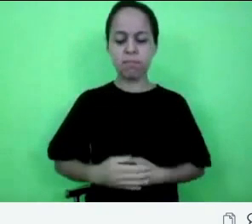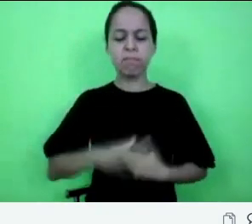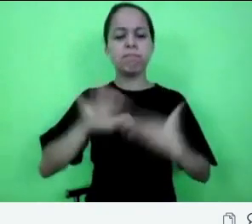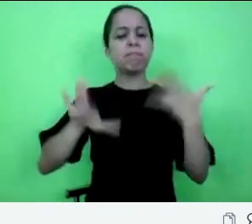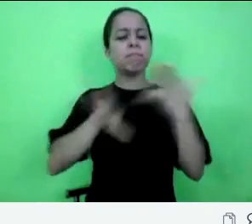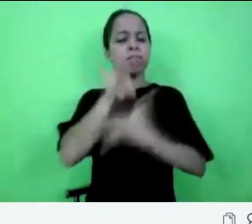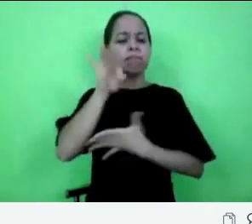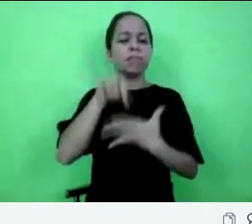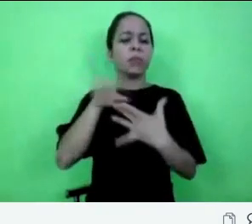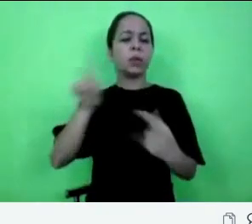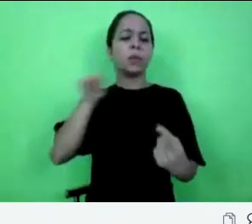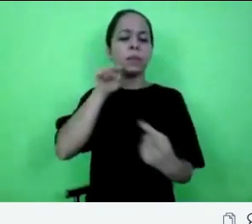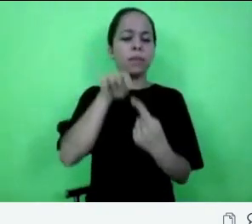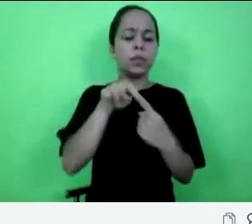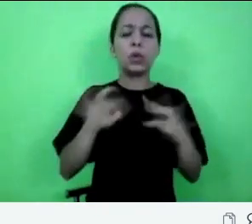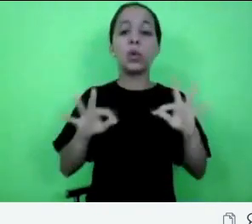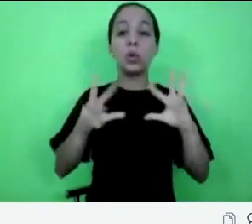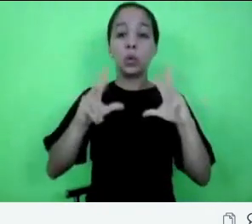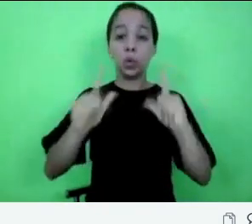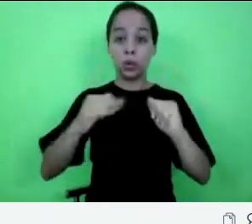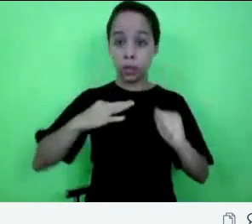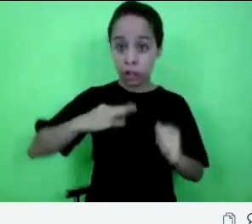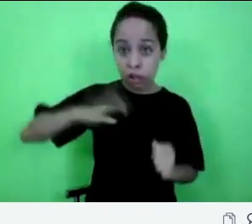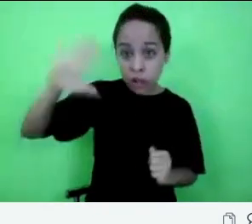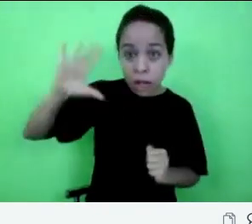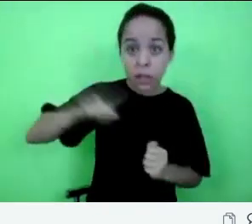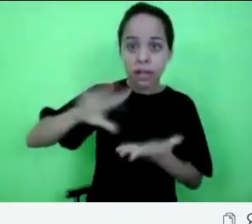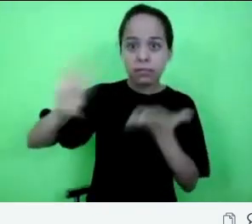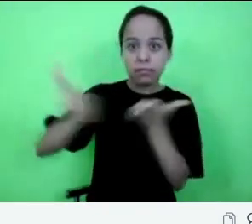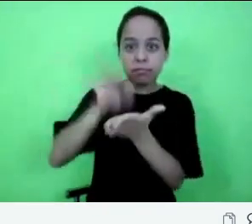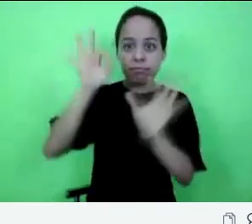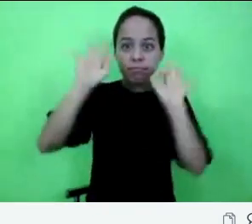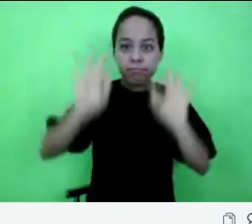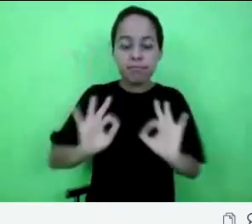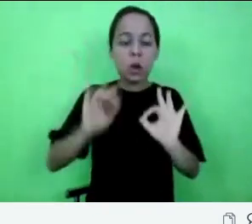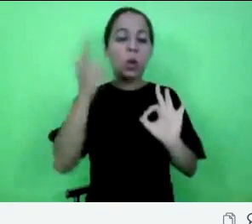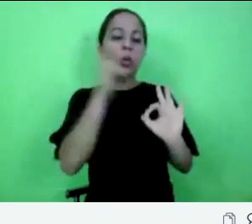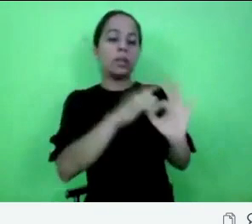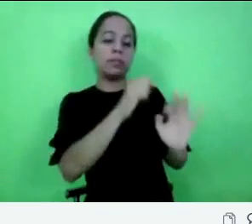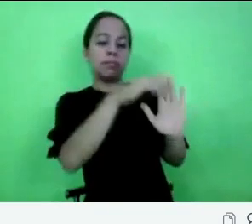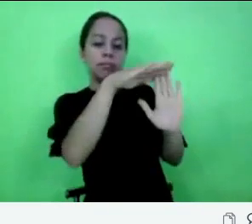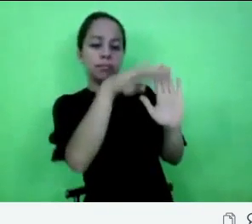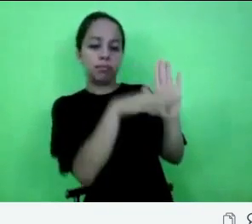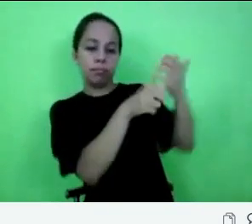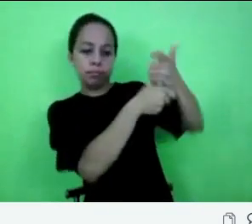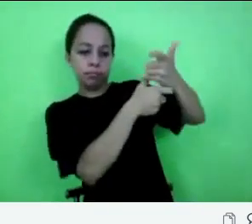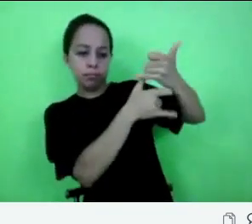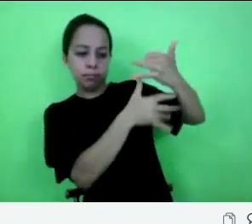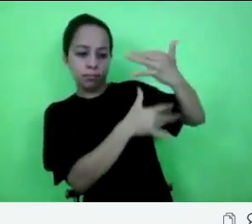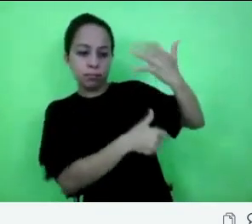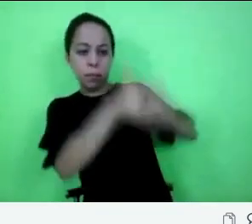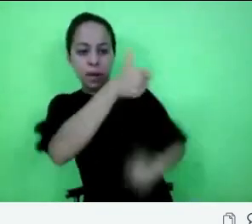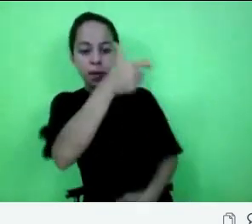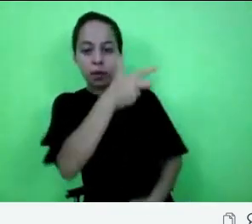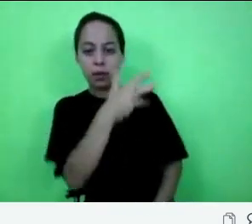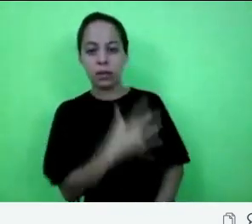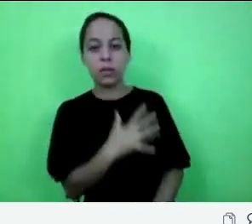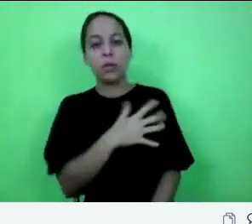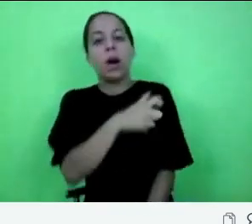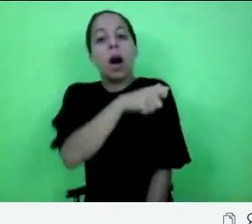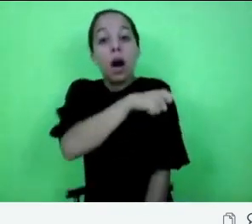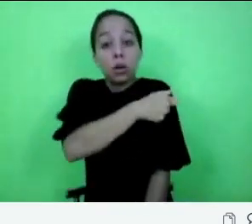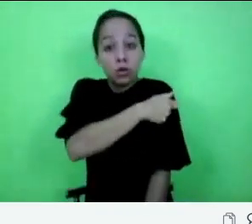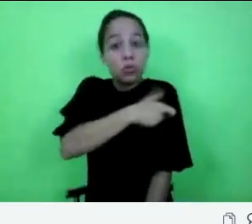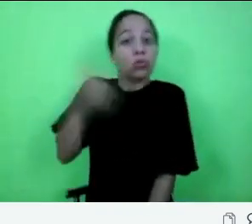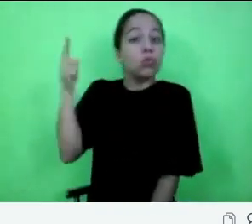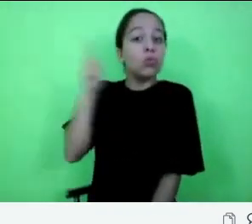com inscrições homologadas para compor a lista da qual serão convocados os estudantes para a realização da análise